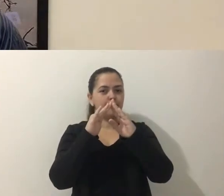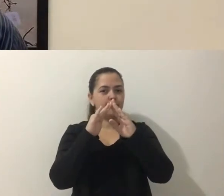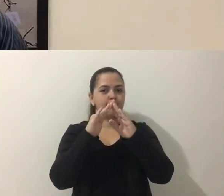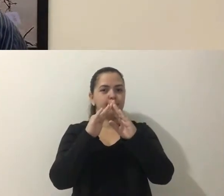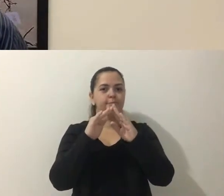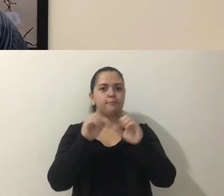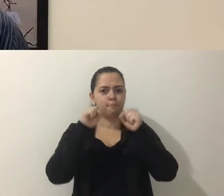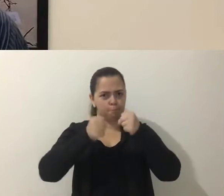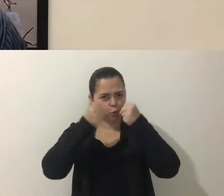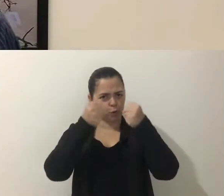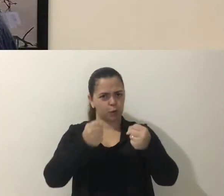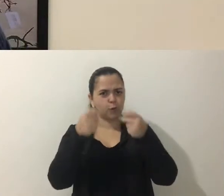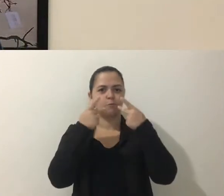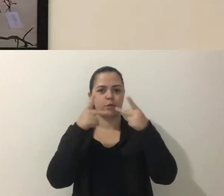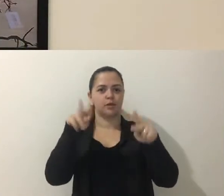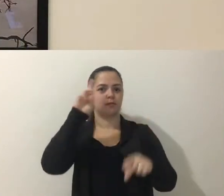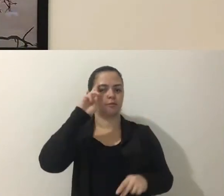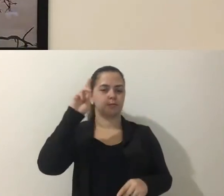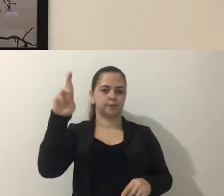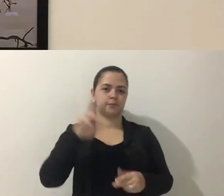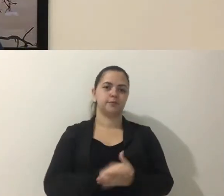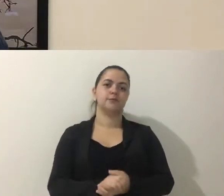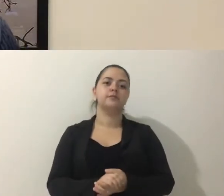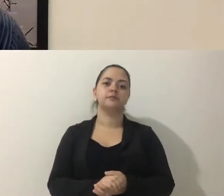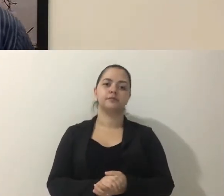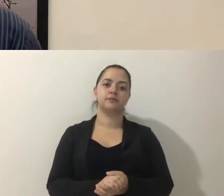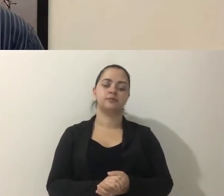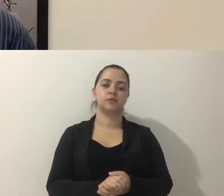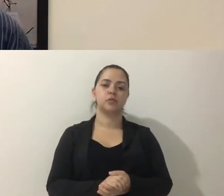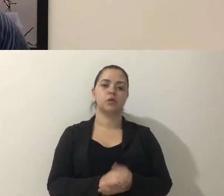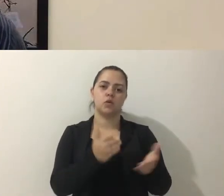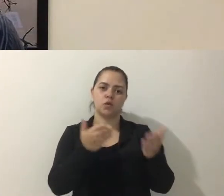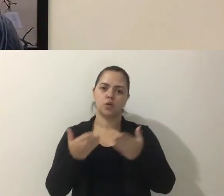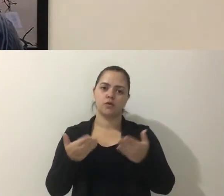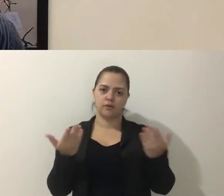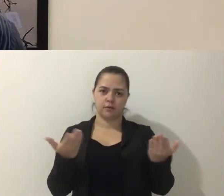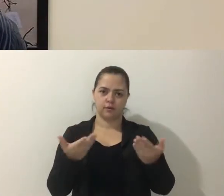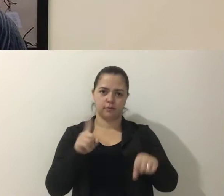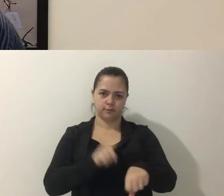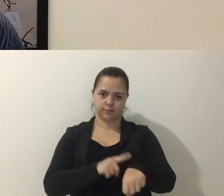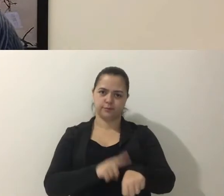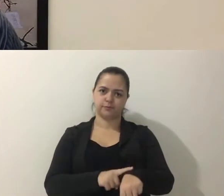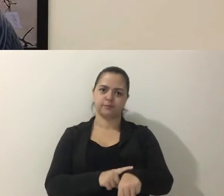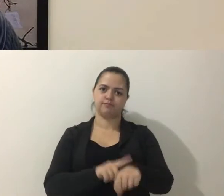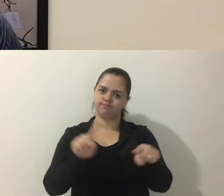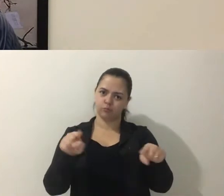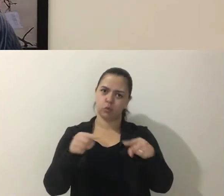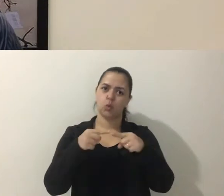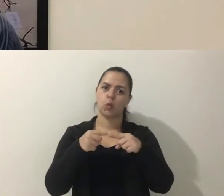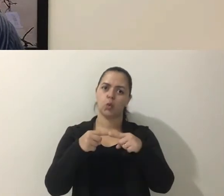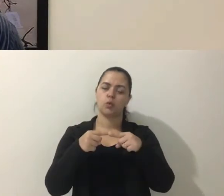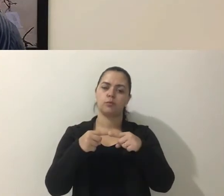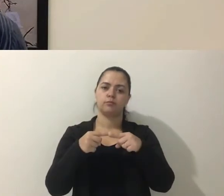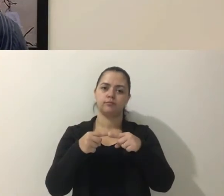a mensagem, a poderosa mensagem do Senhor. Eu quero convidar você para que nesse momento você esteja